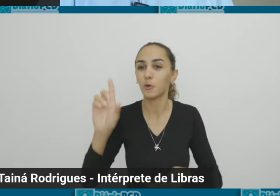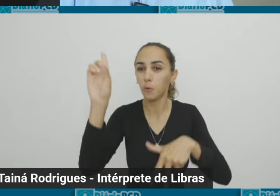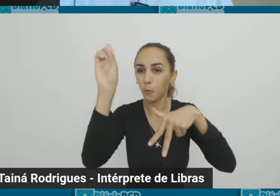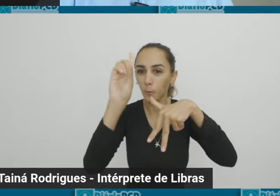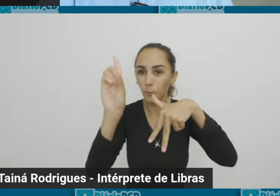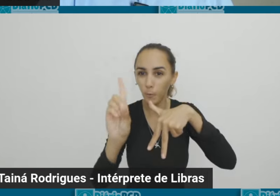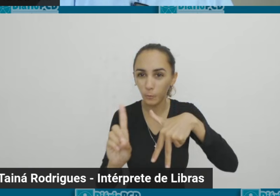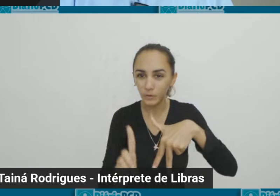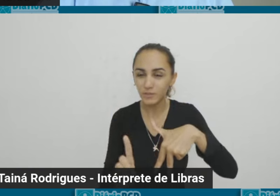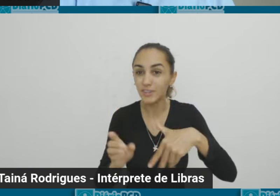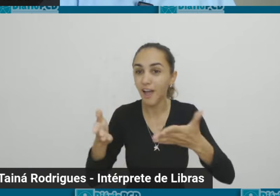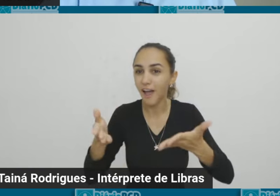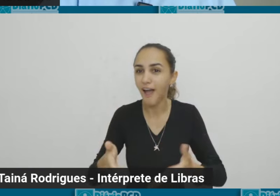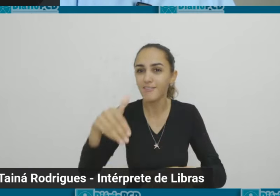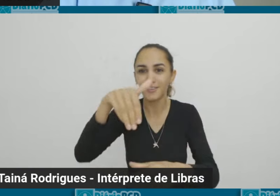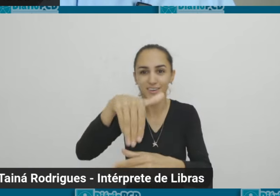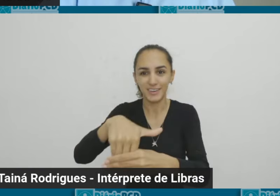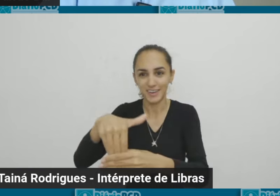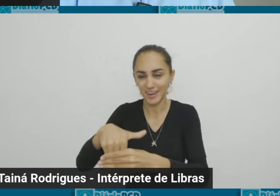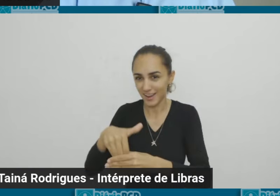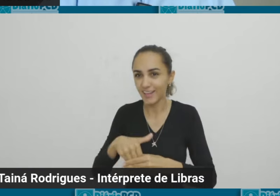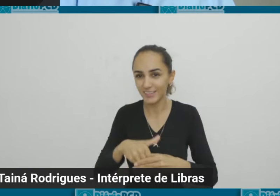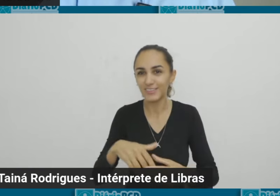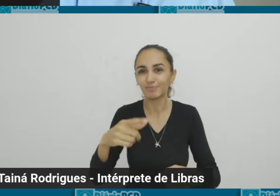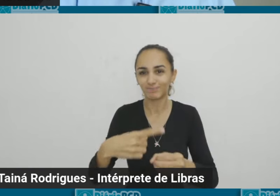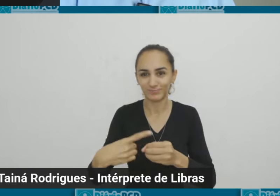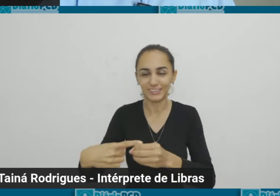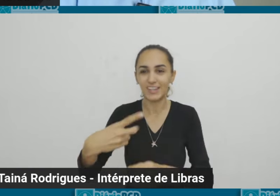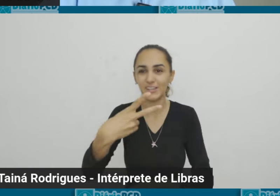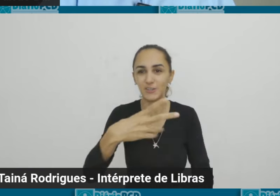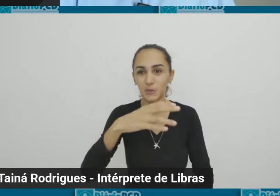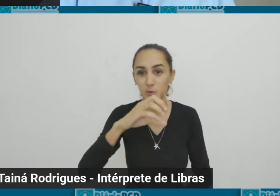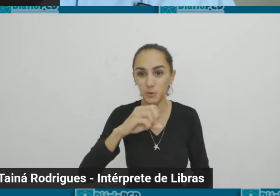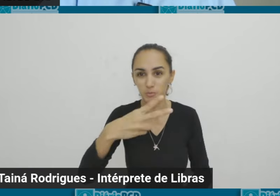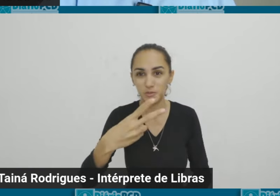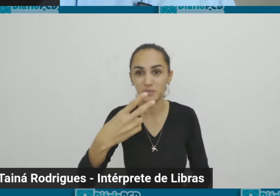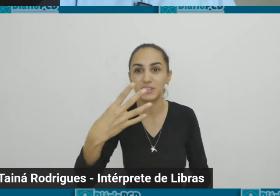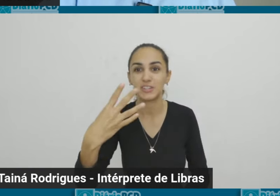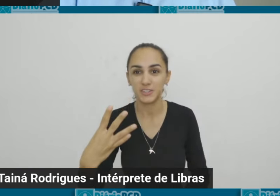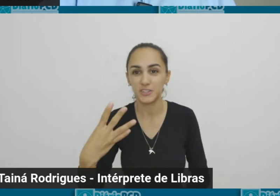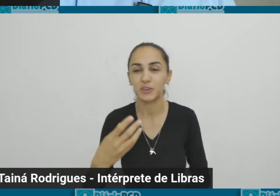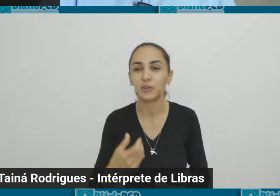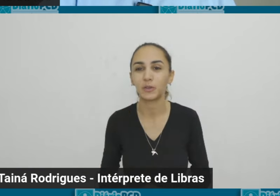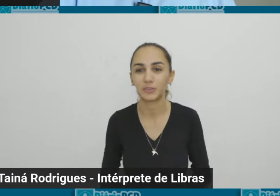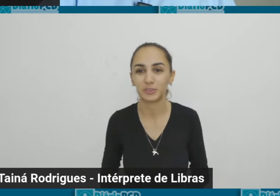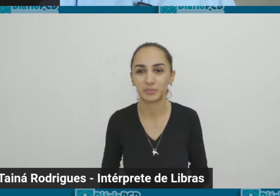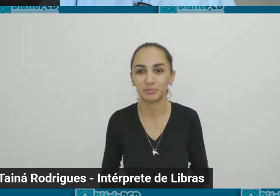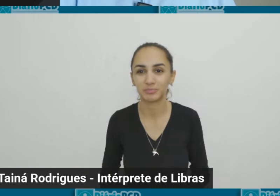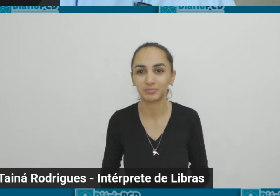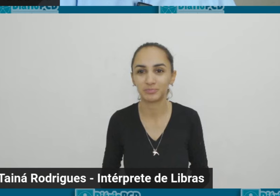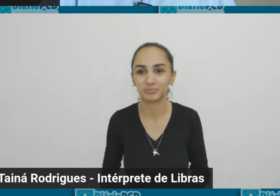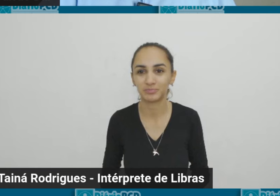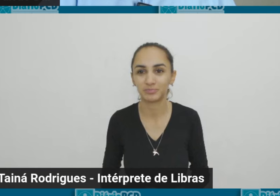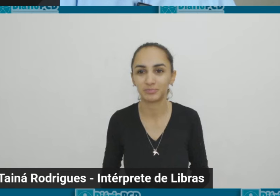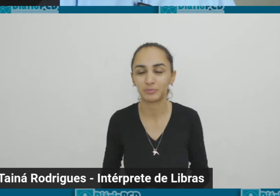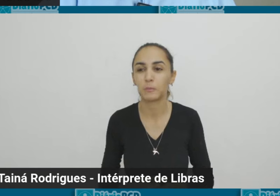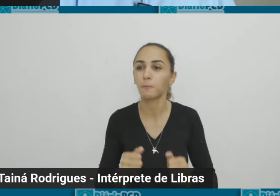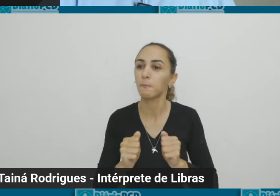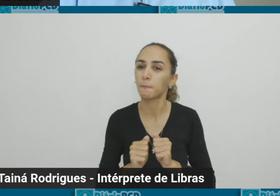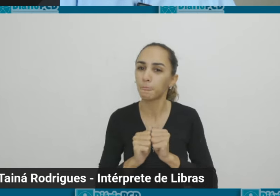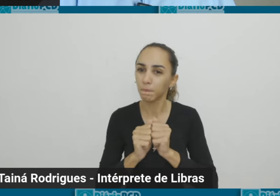nessas eleições municipais de 2024. Compõe, juntamente com o